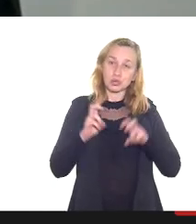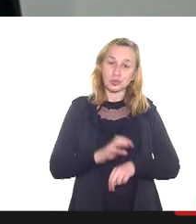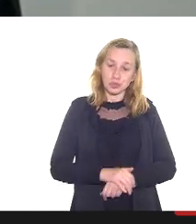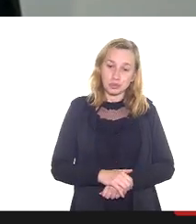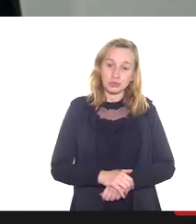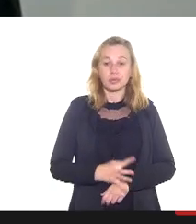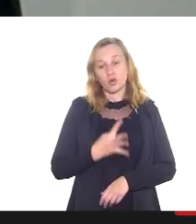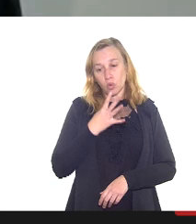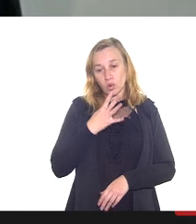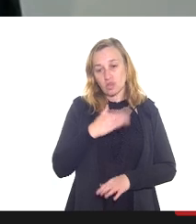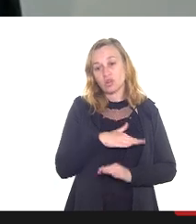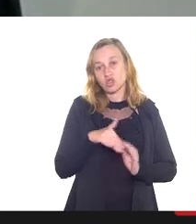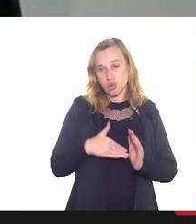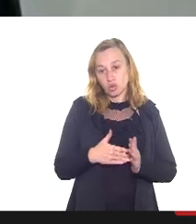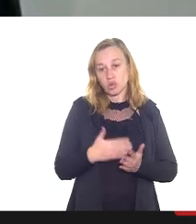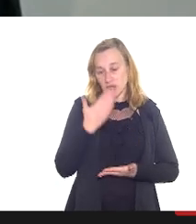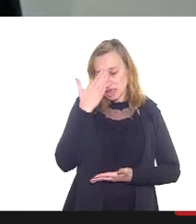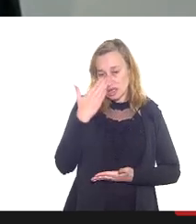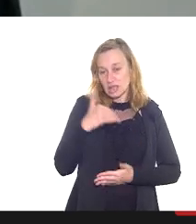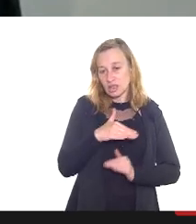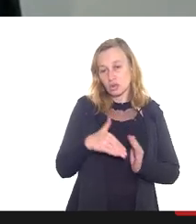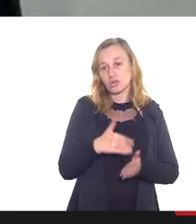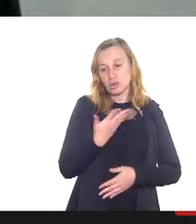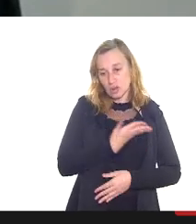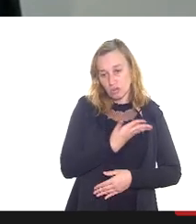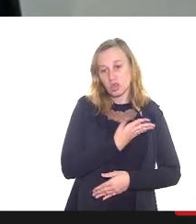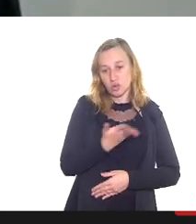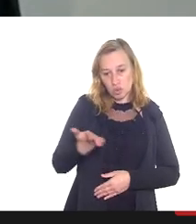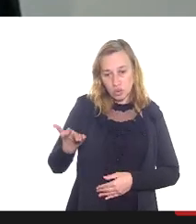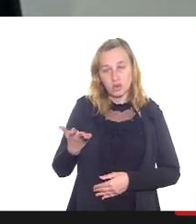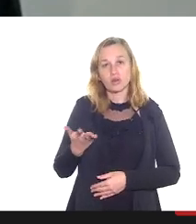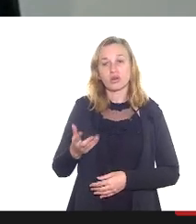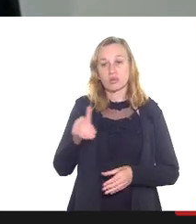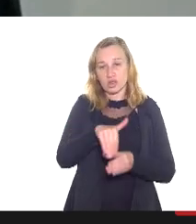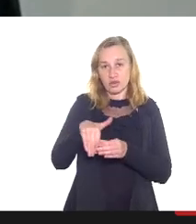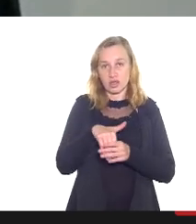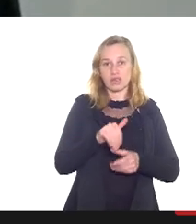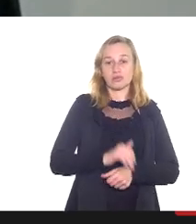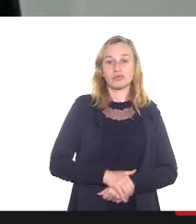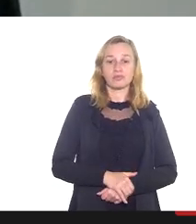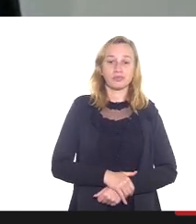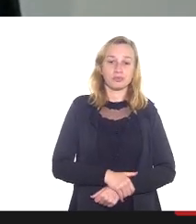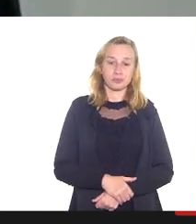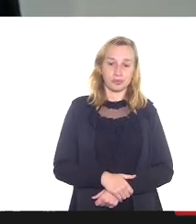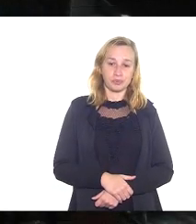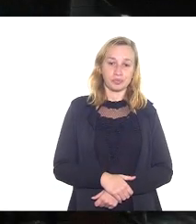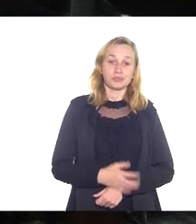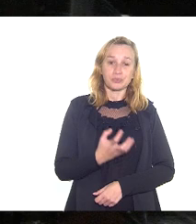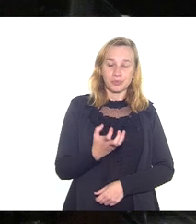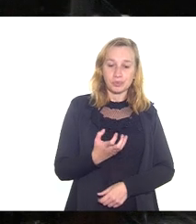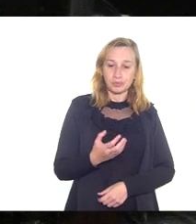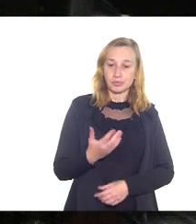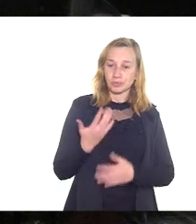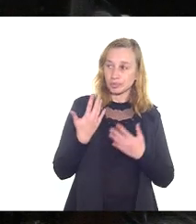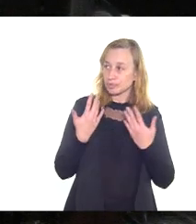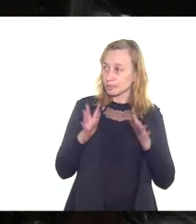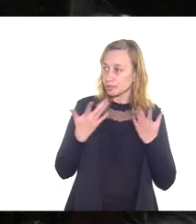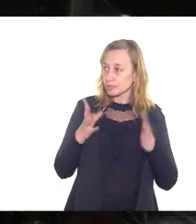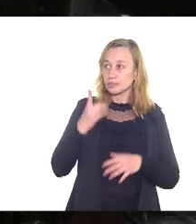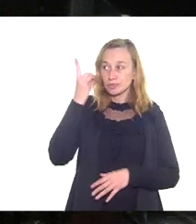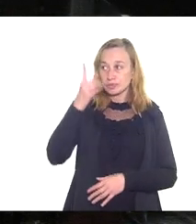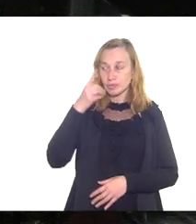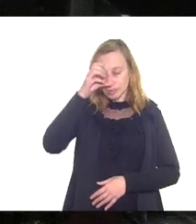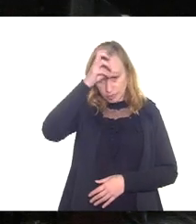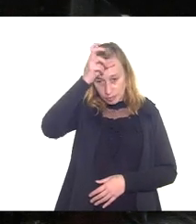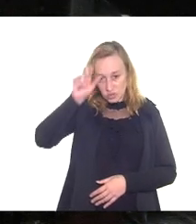ao conhecimento de todos e agradecer a todos os nossos pares por esta votação. Eu quero cumprimentar a deputada